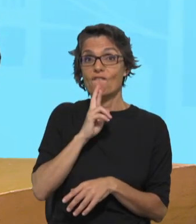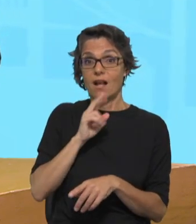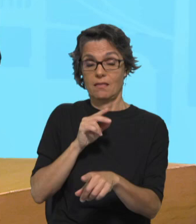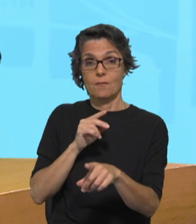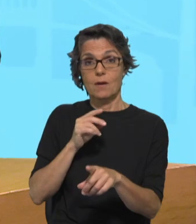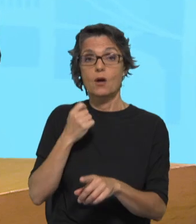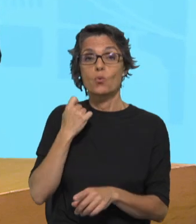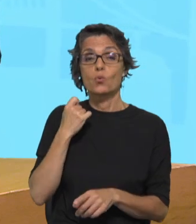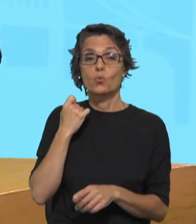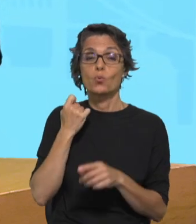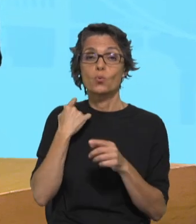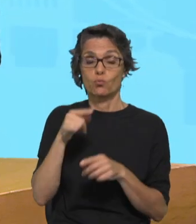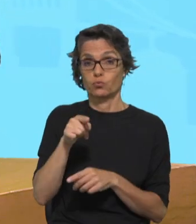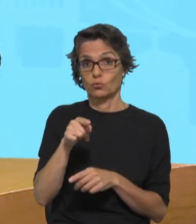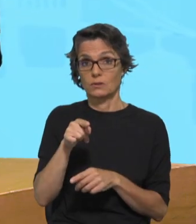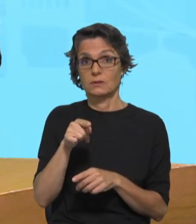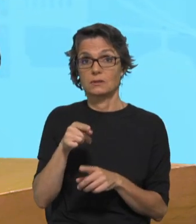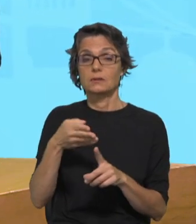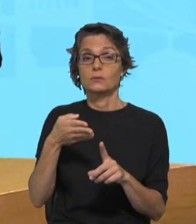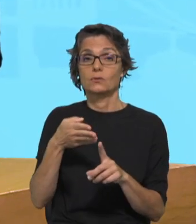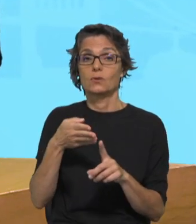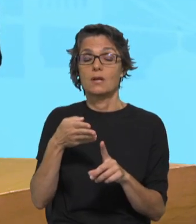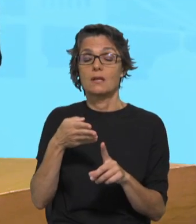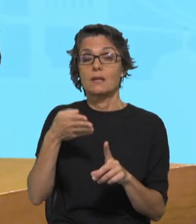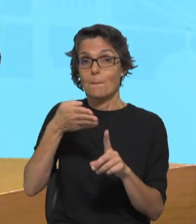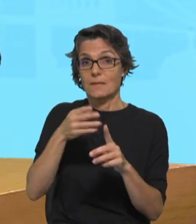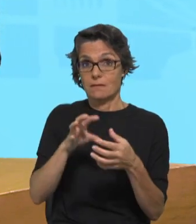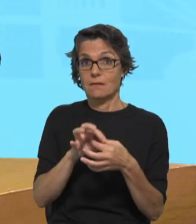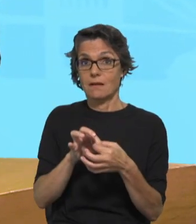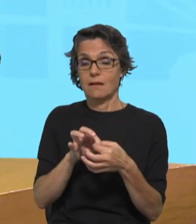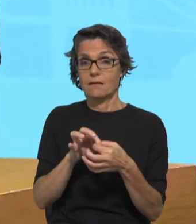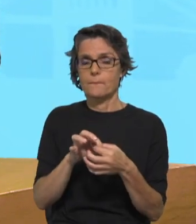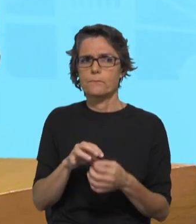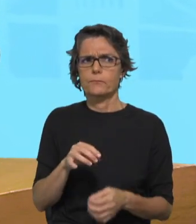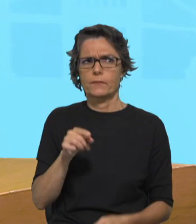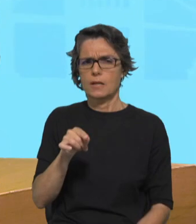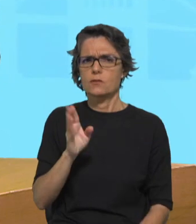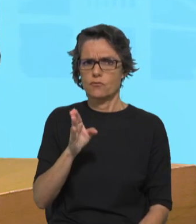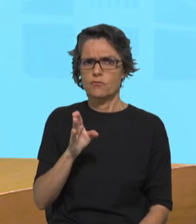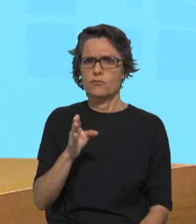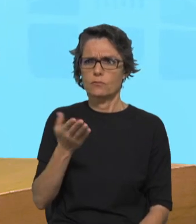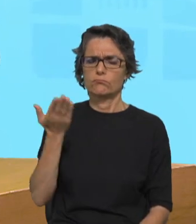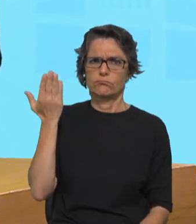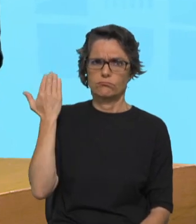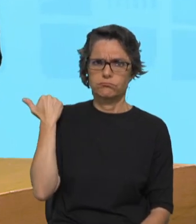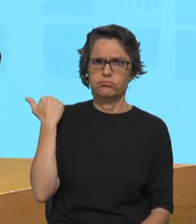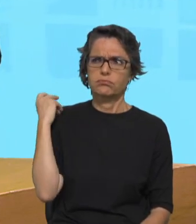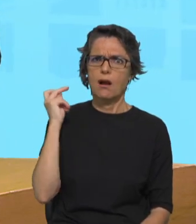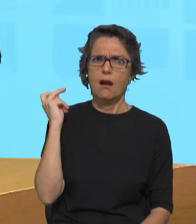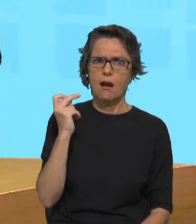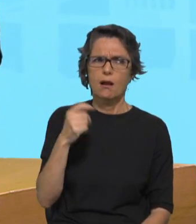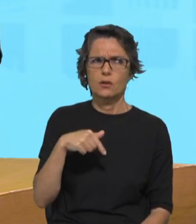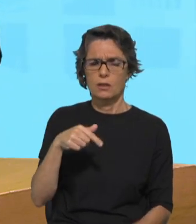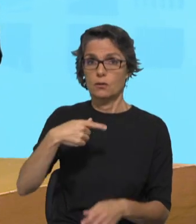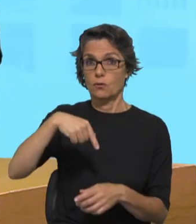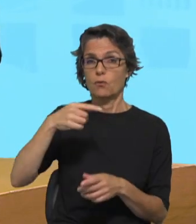missiologia. É um curso que já existe há muitos anos. Olha, eu pelo menos desde há quase 30 anos, quando vim de Angola, onde estive 9